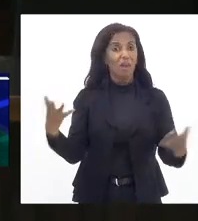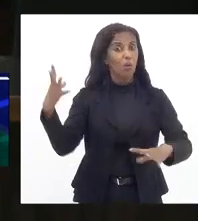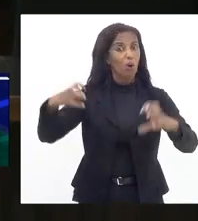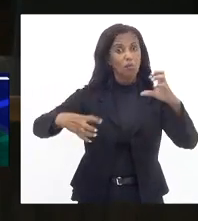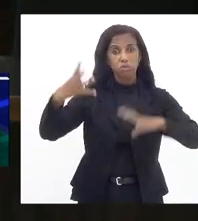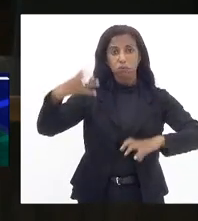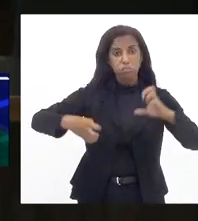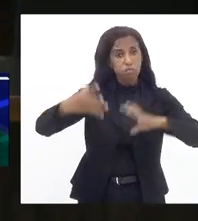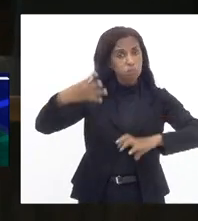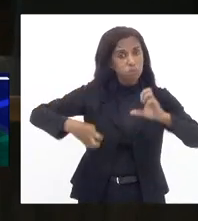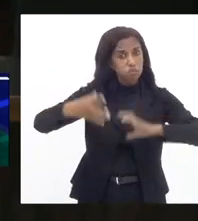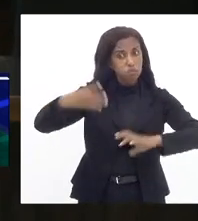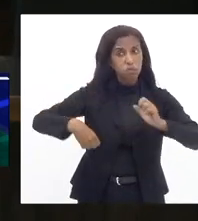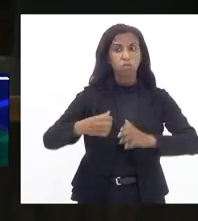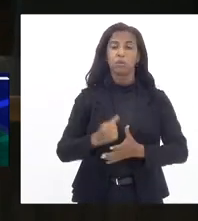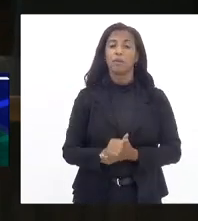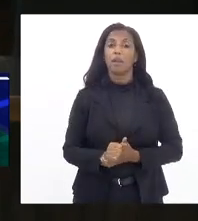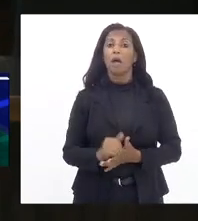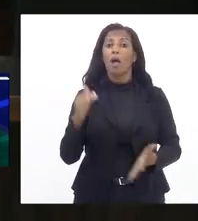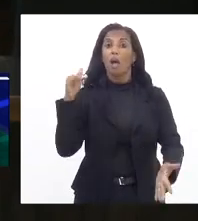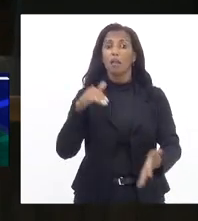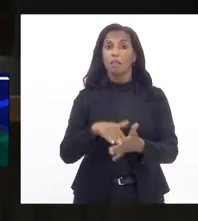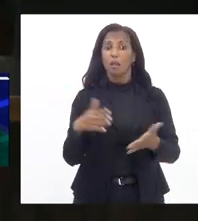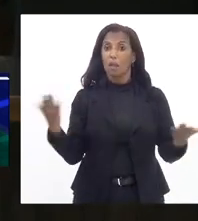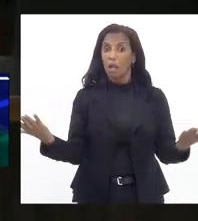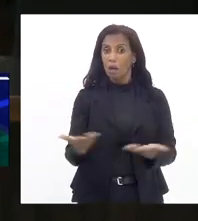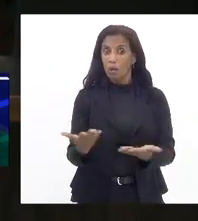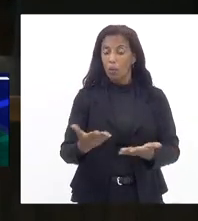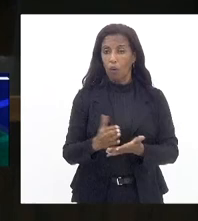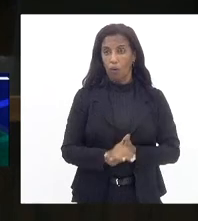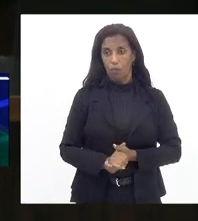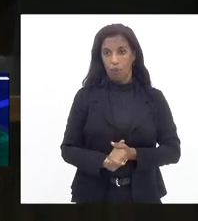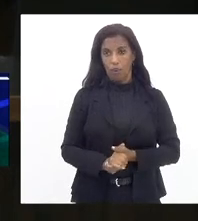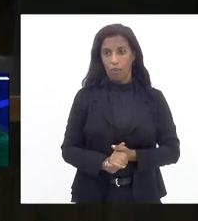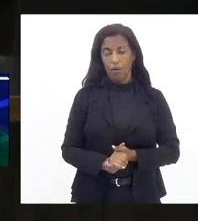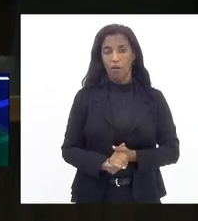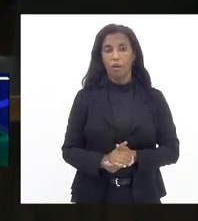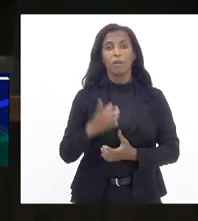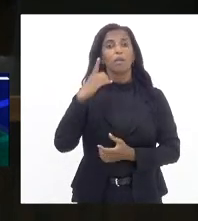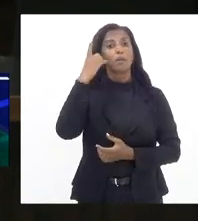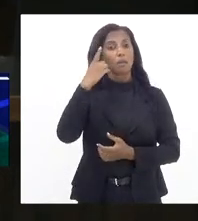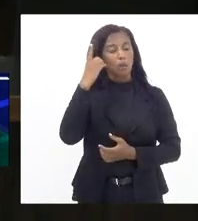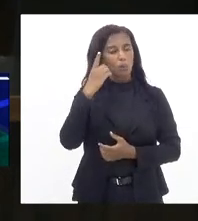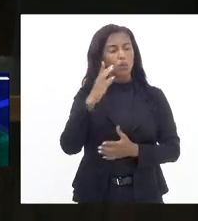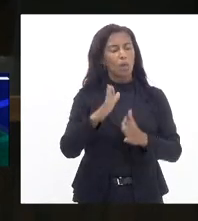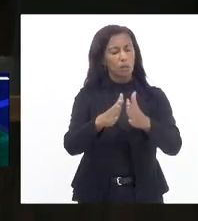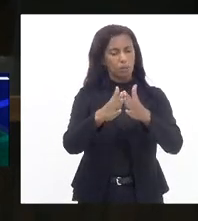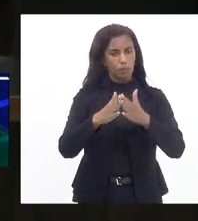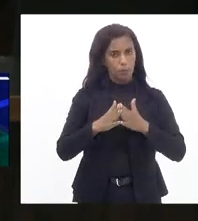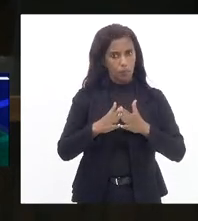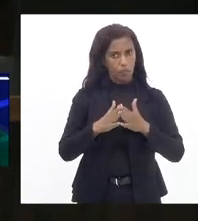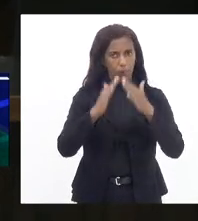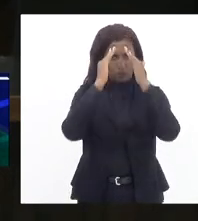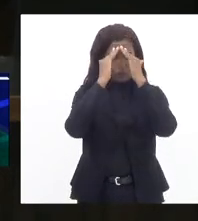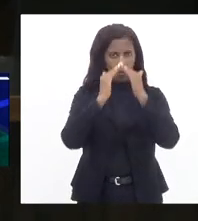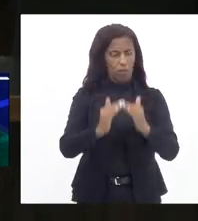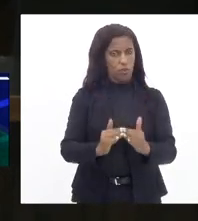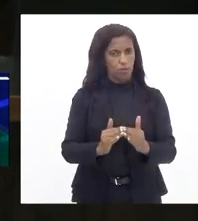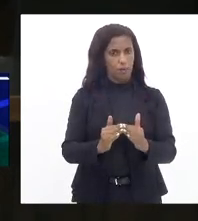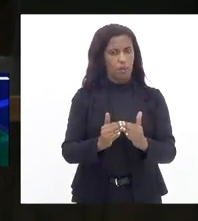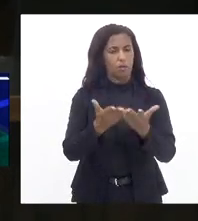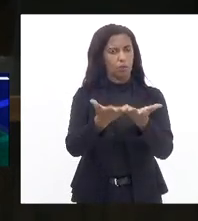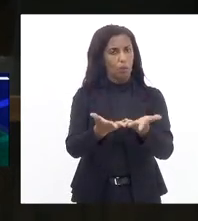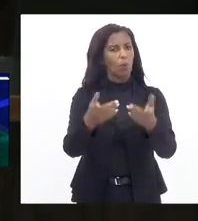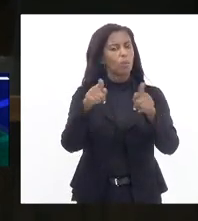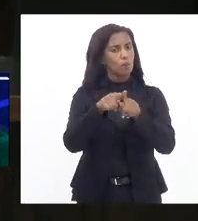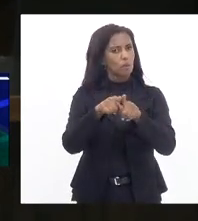discussão. Estávamos até agora nessa discussão. Deputada Enfermeira, por favor, eu respeito muito Vossa Excelência, como respeito as